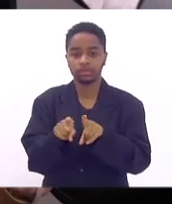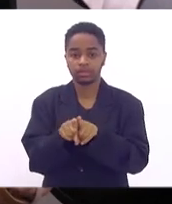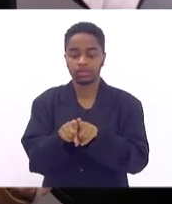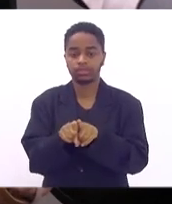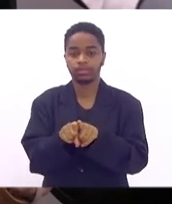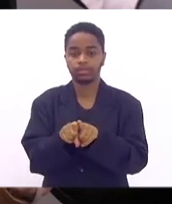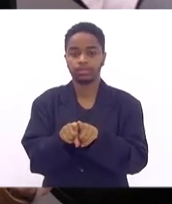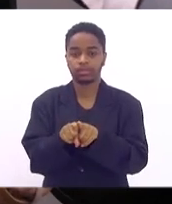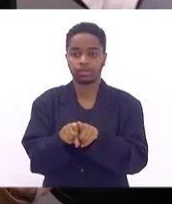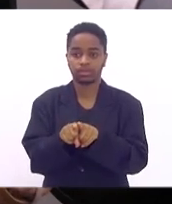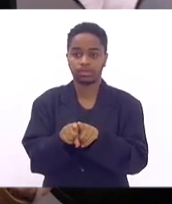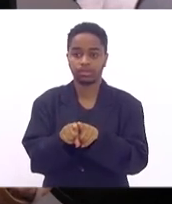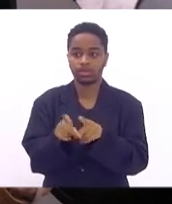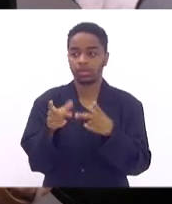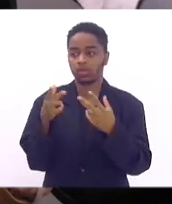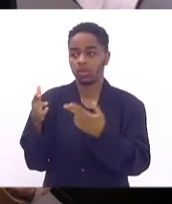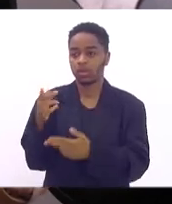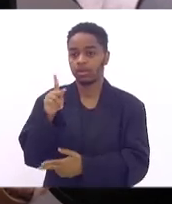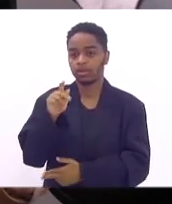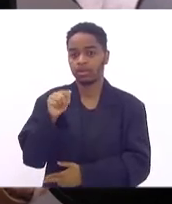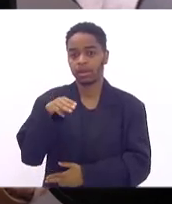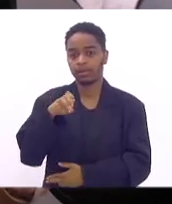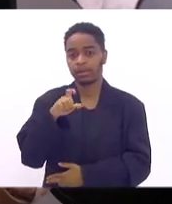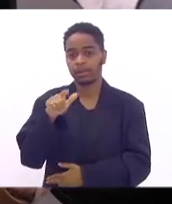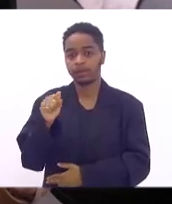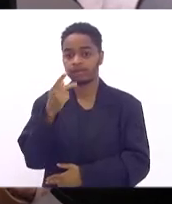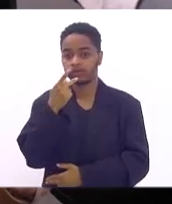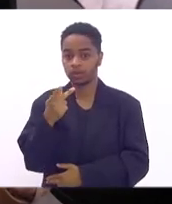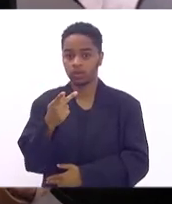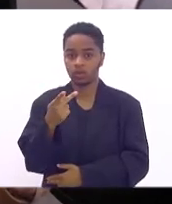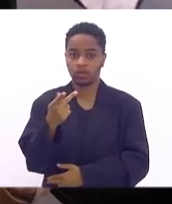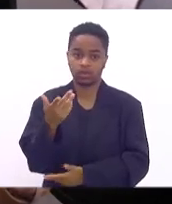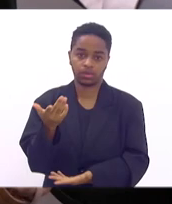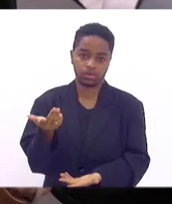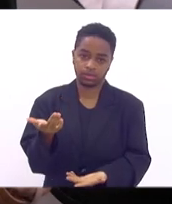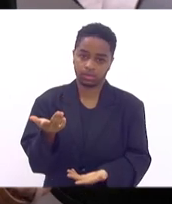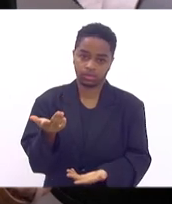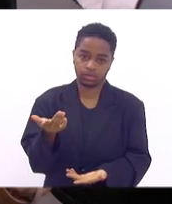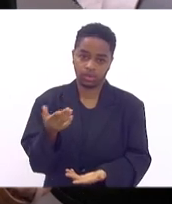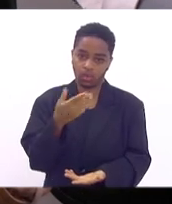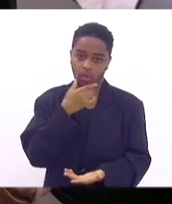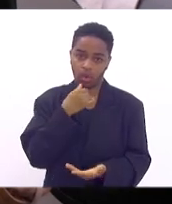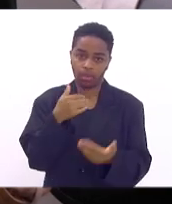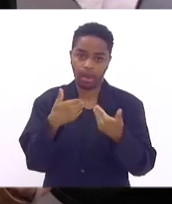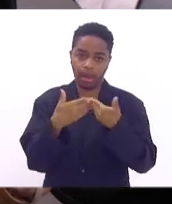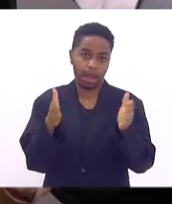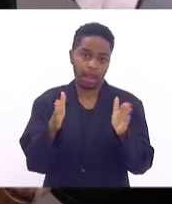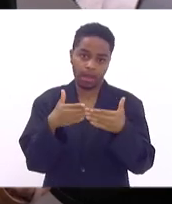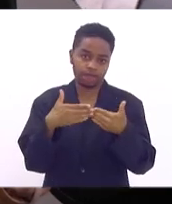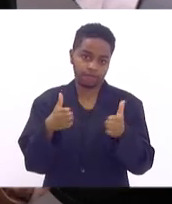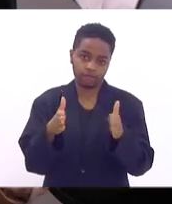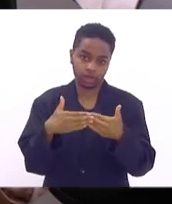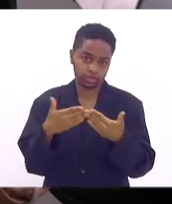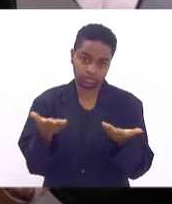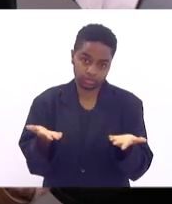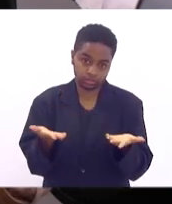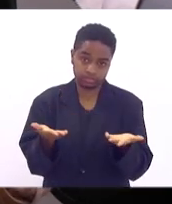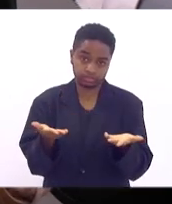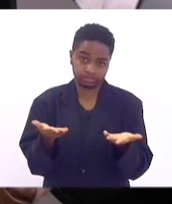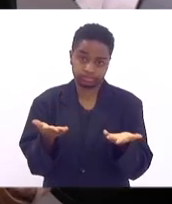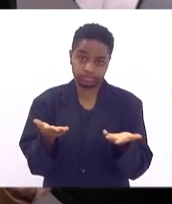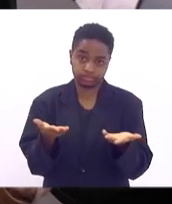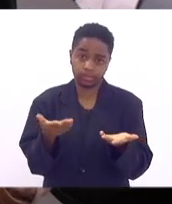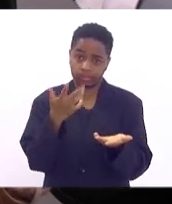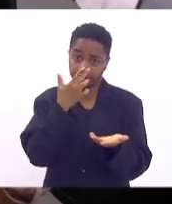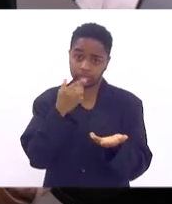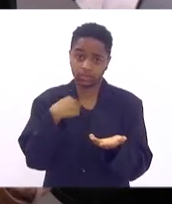que a Pamela falou, desliga e liga, eu estou ficando maluca, né? Mas eu tenho